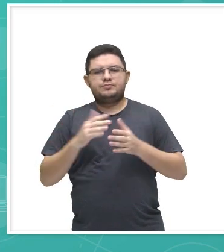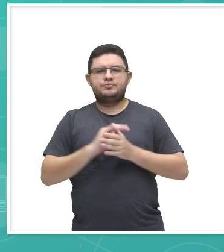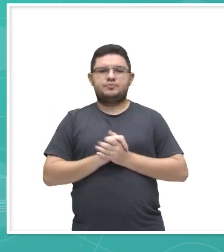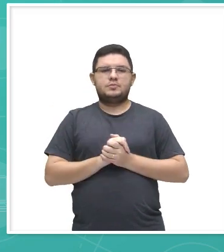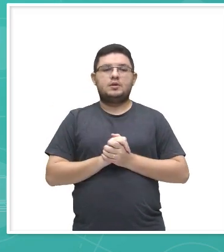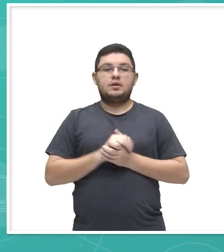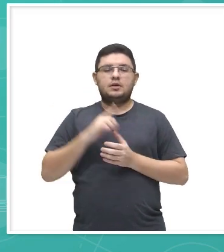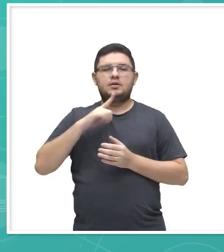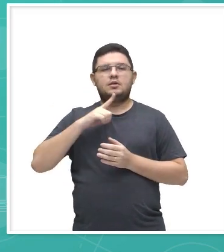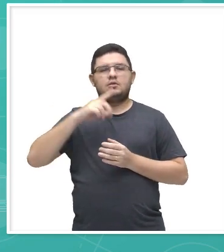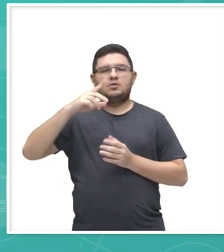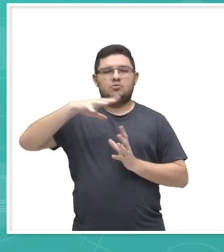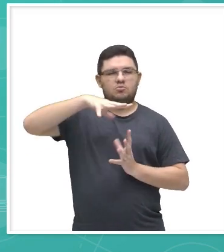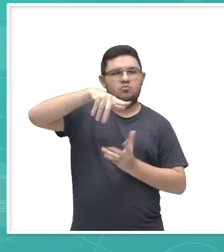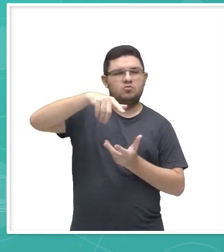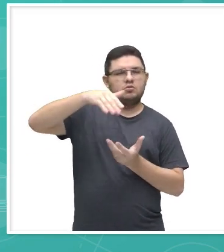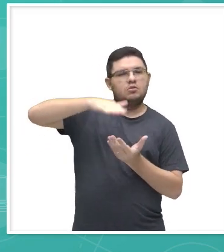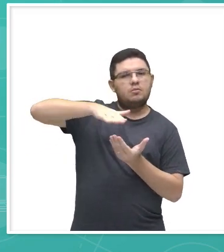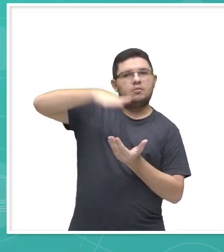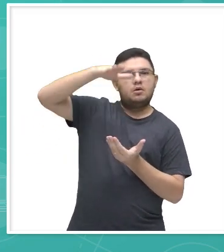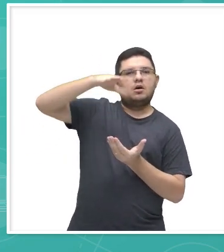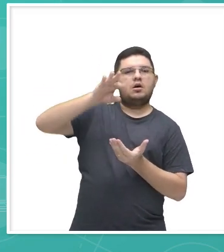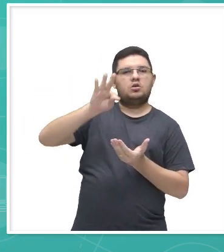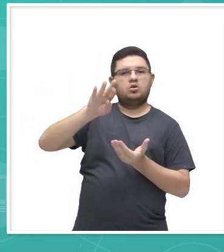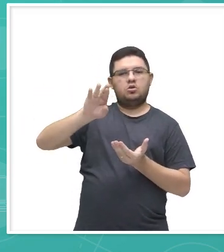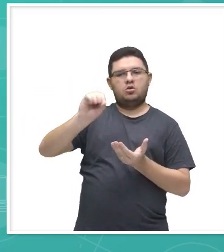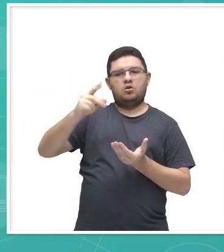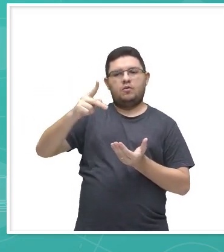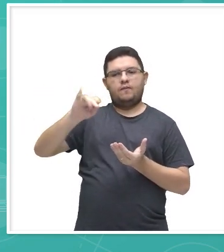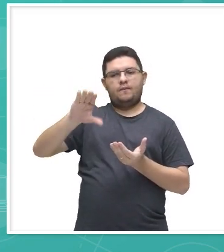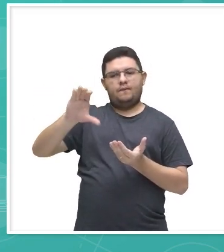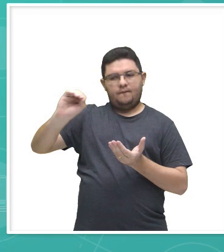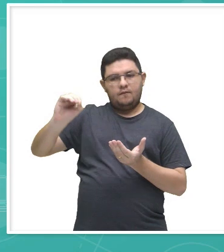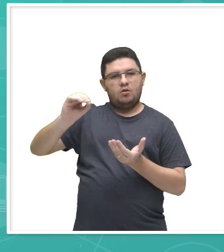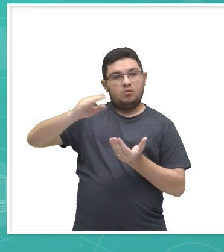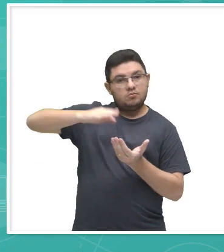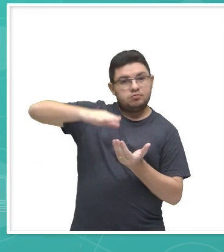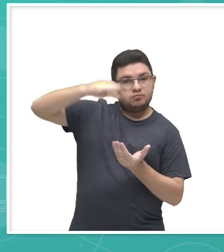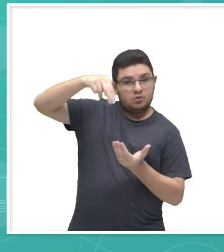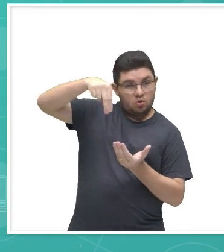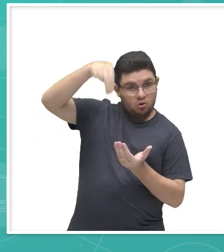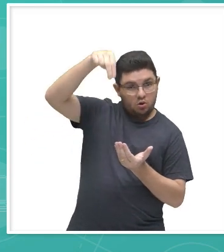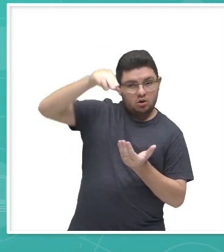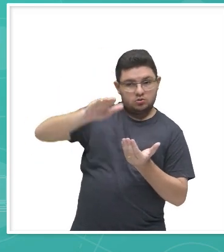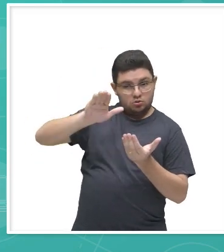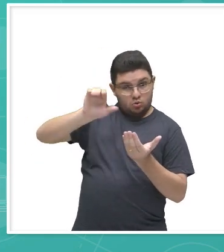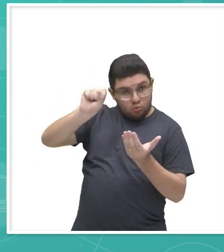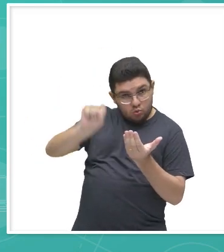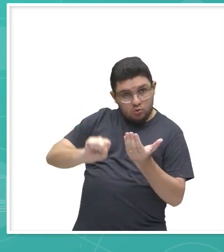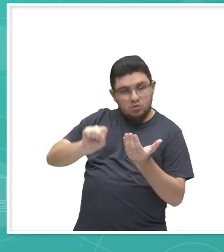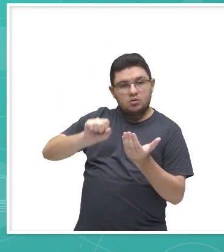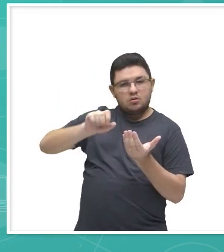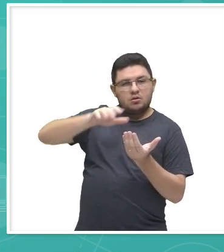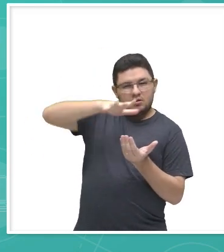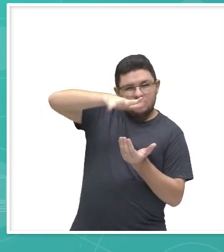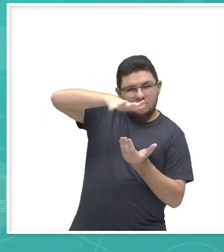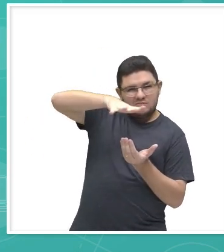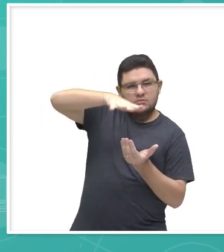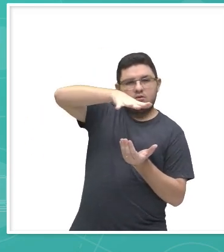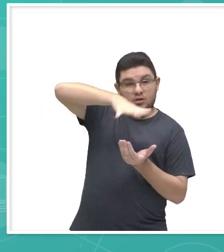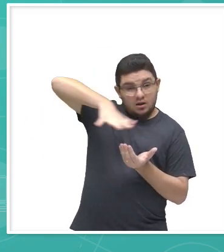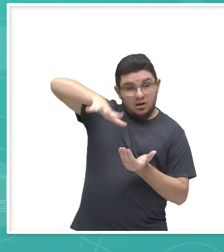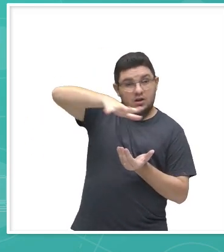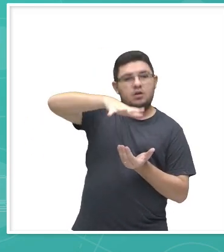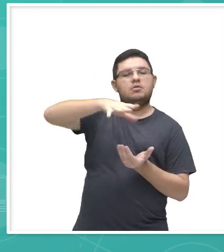dois trópicos, né? Então, nós temos aí a maior parte do tipo de clima que vai favorecer as atividades aqui